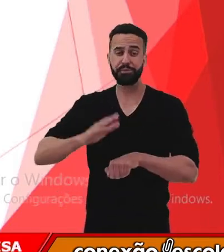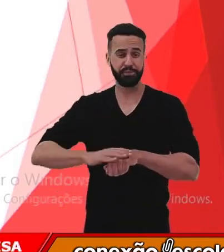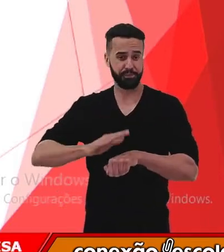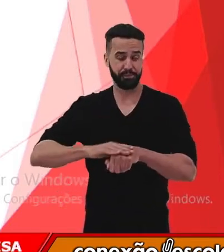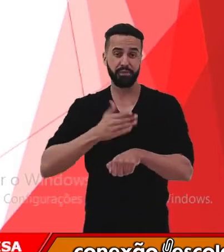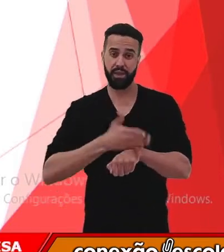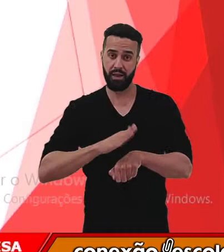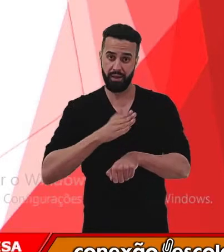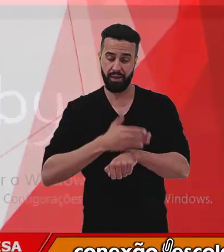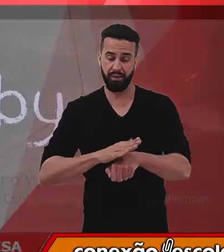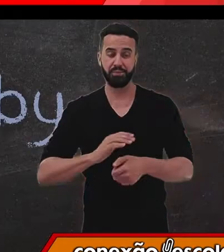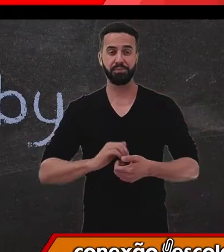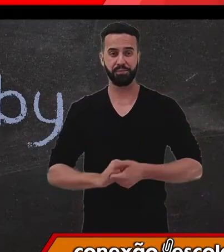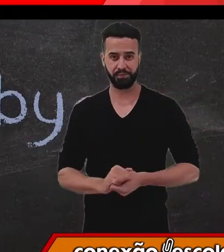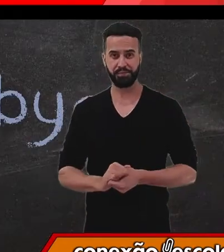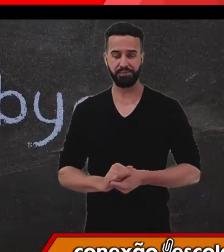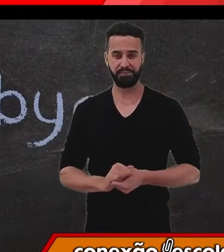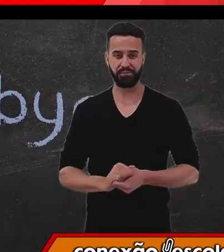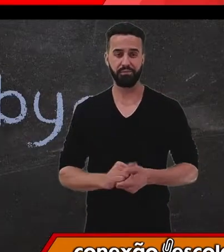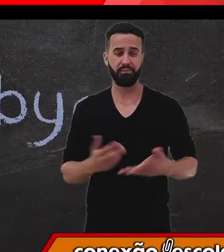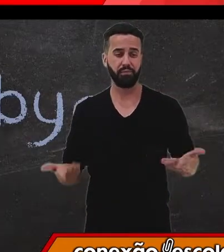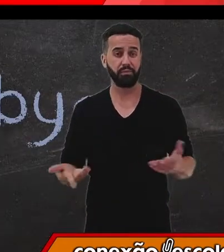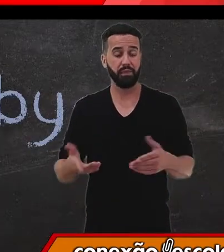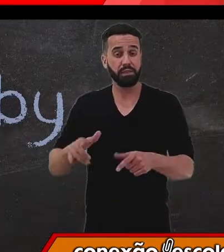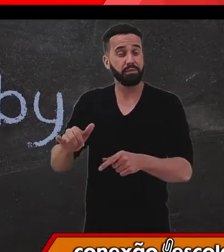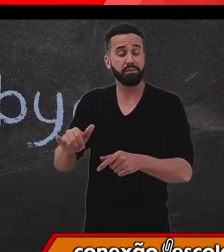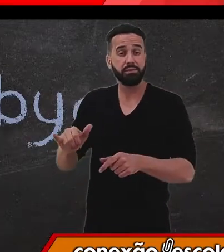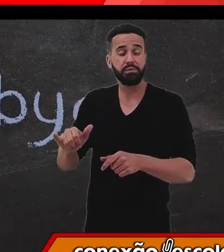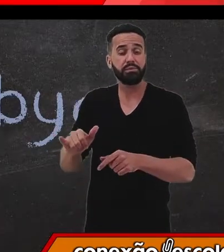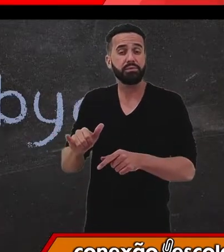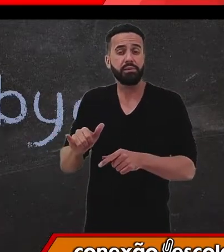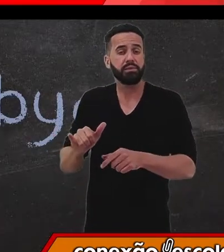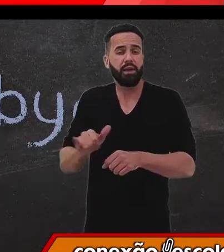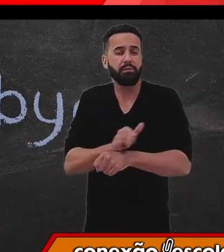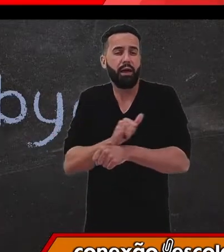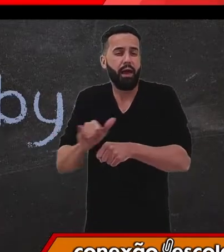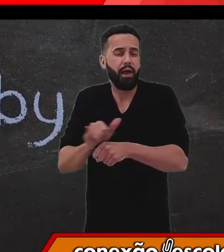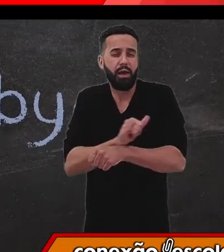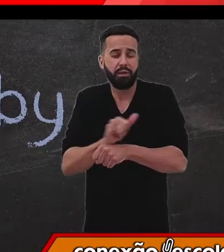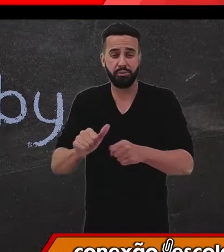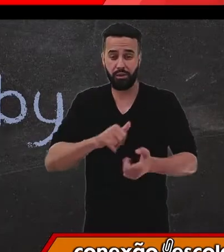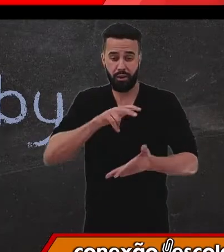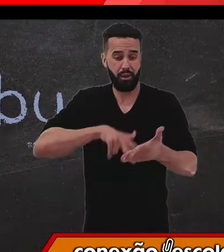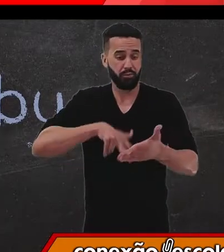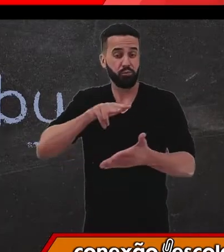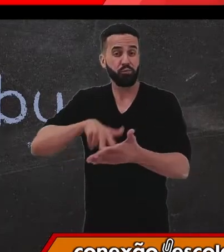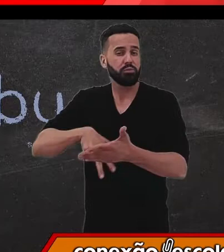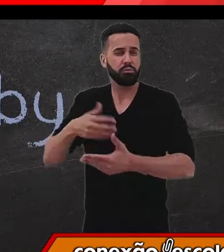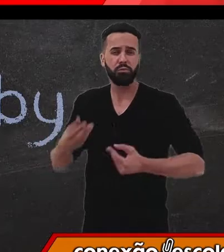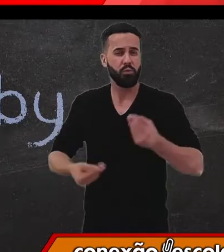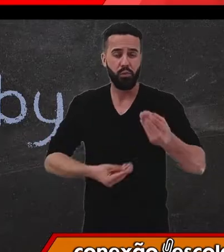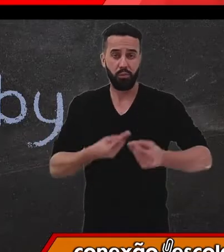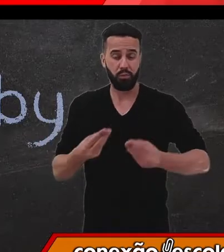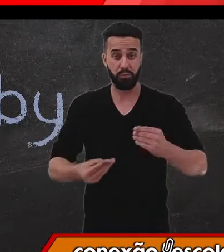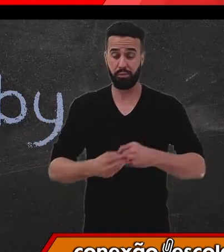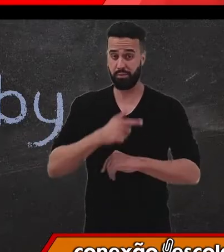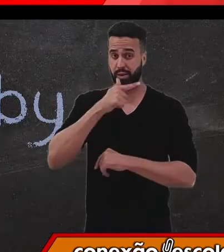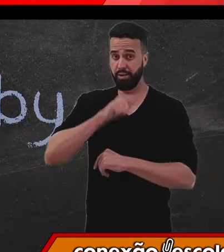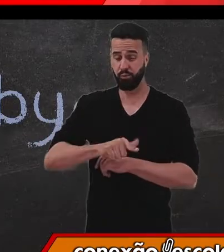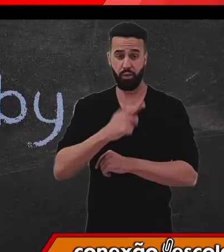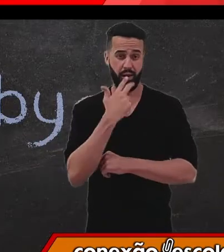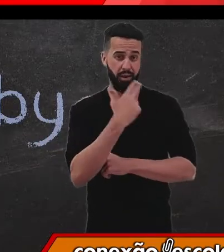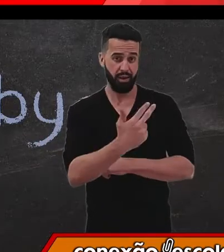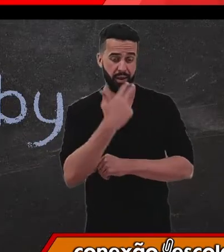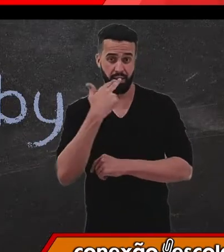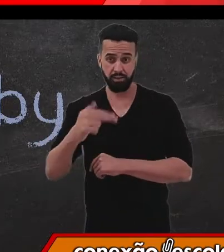certo? Bom, falando de estratégias de leituras, nós temos que perceber que a língua inglesa ela está presente